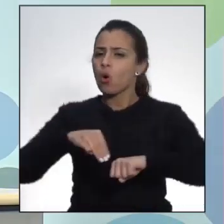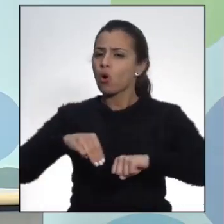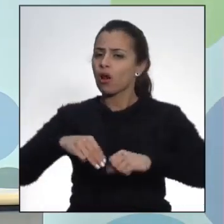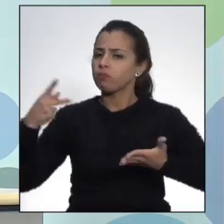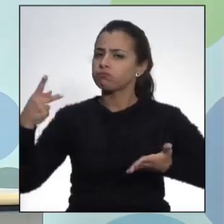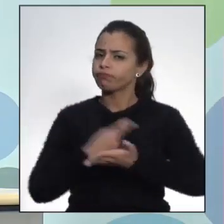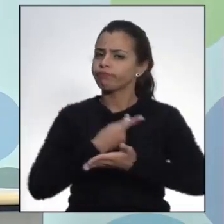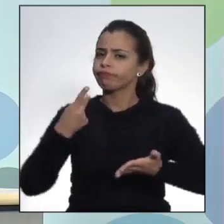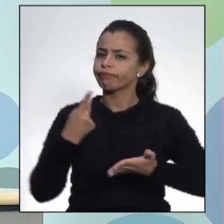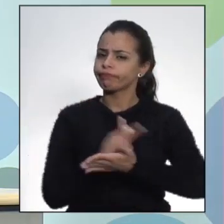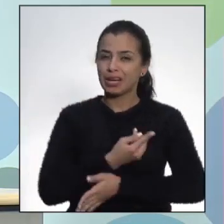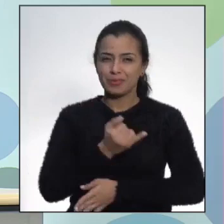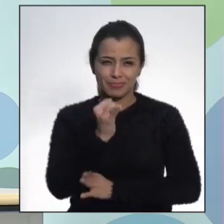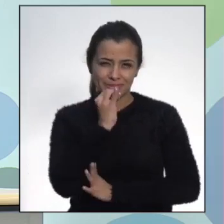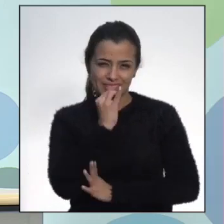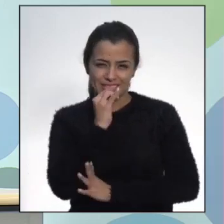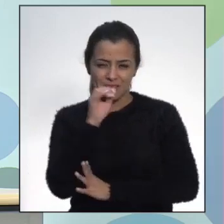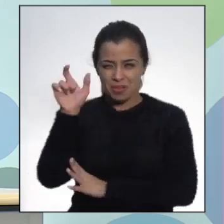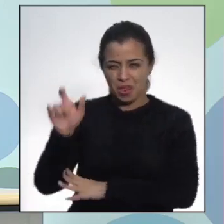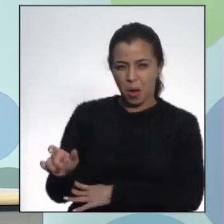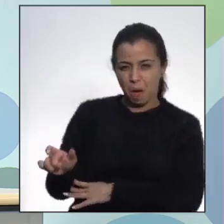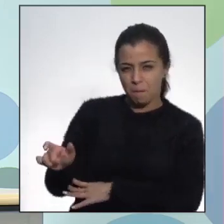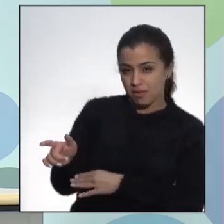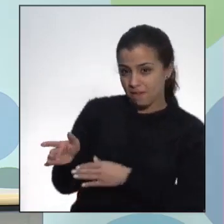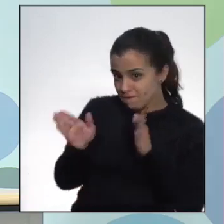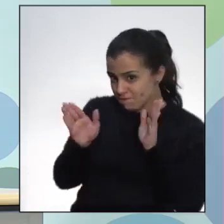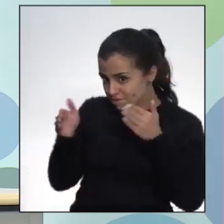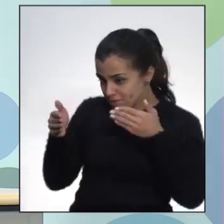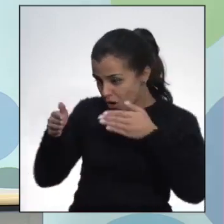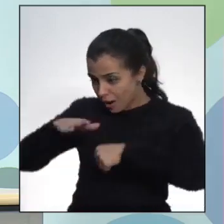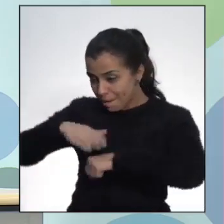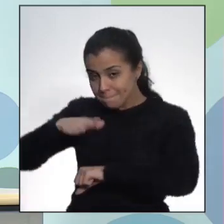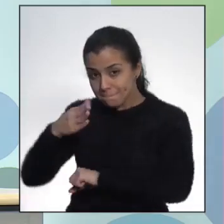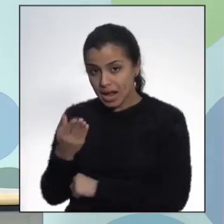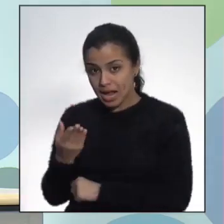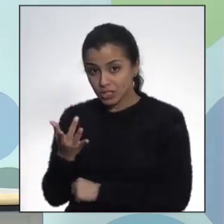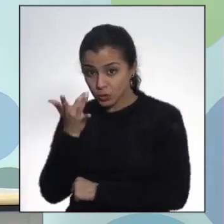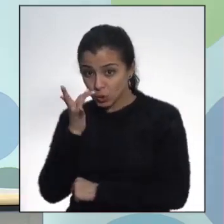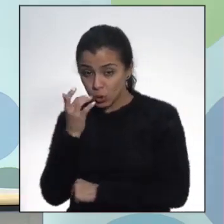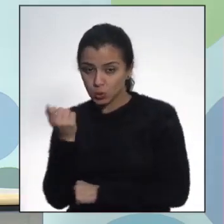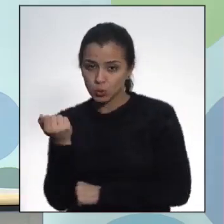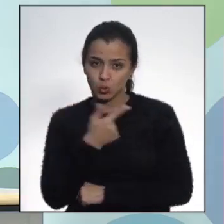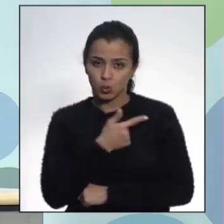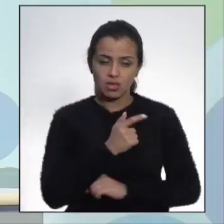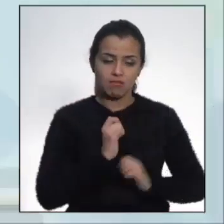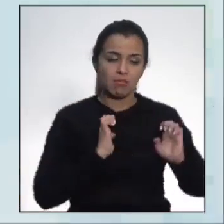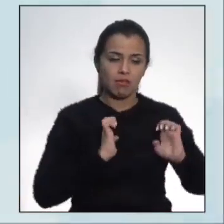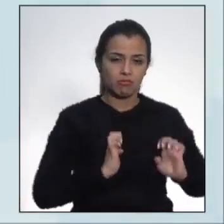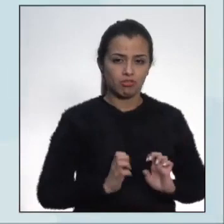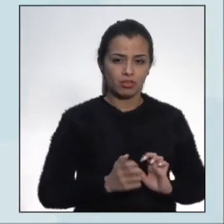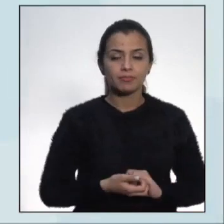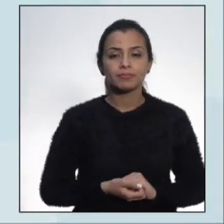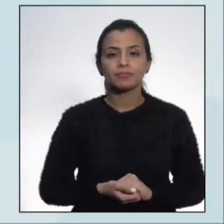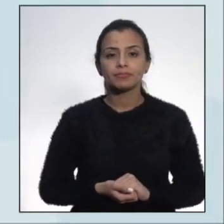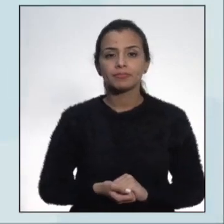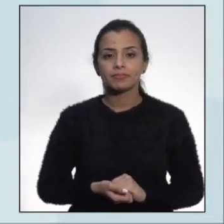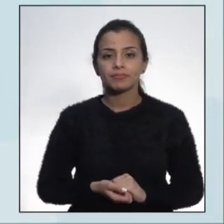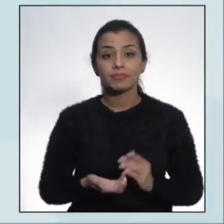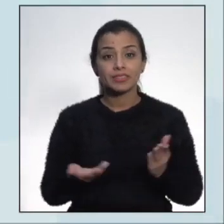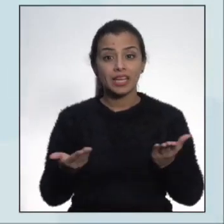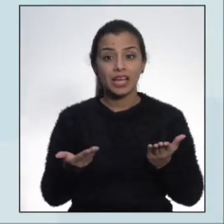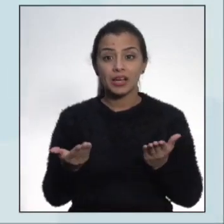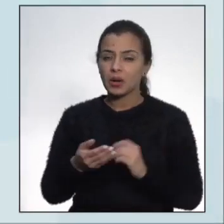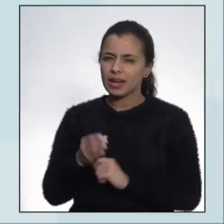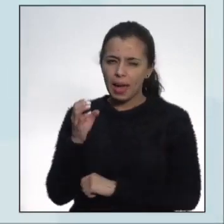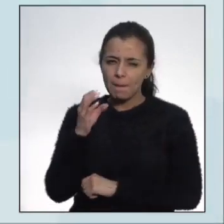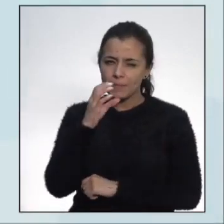se importar mais com o ouro do que com o próprio caráter. Né? Para terminar a aula, né, vamos analisar mais uma cena, coisa